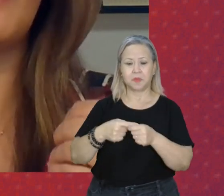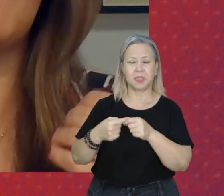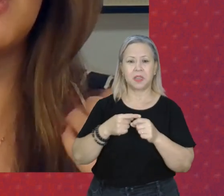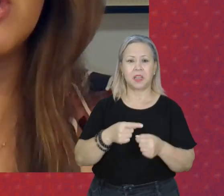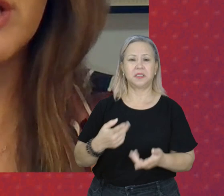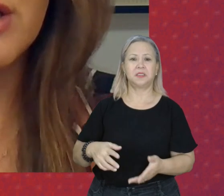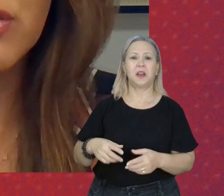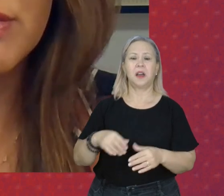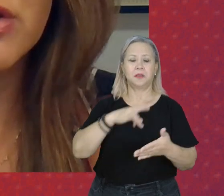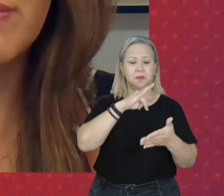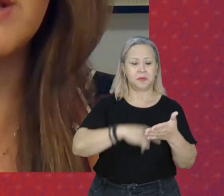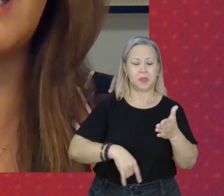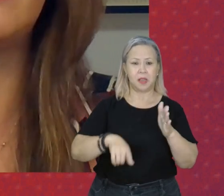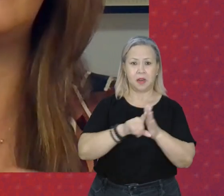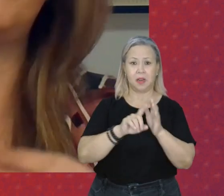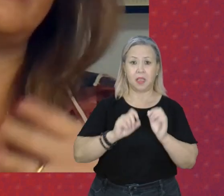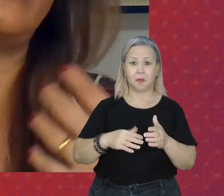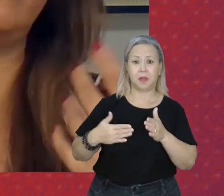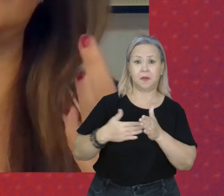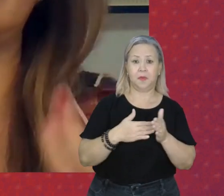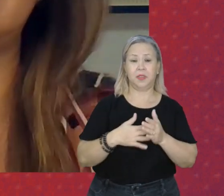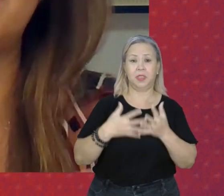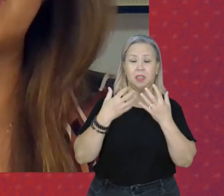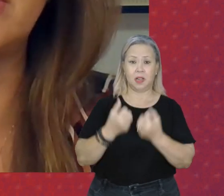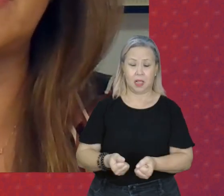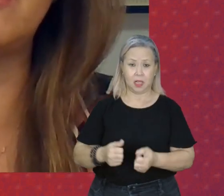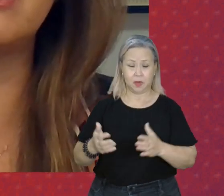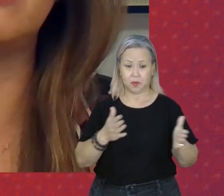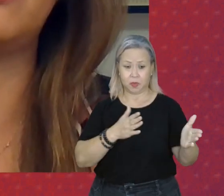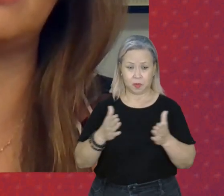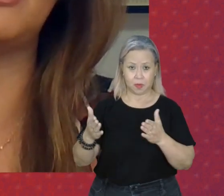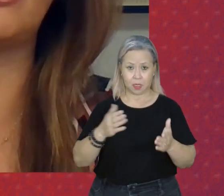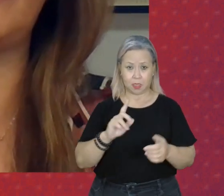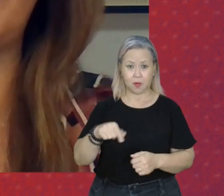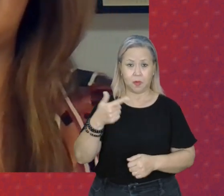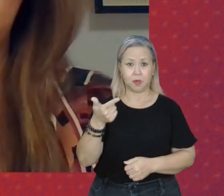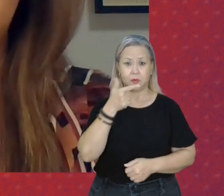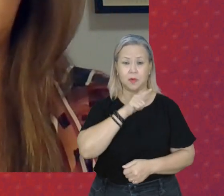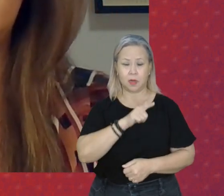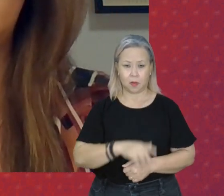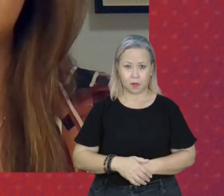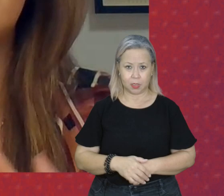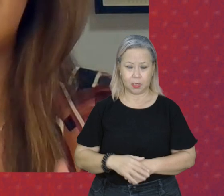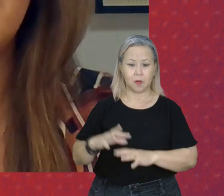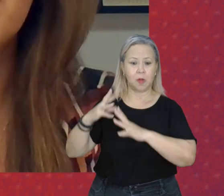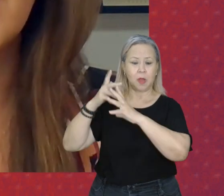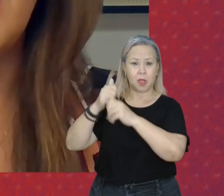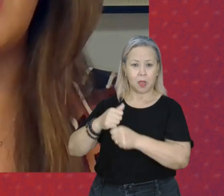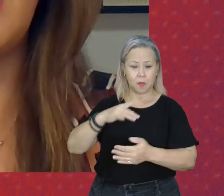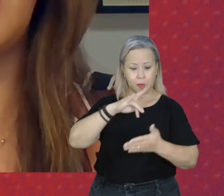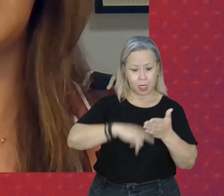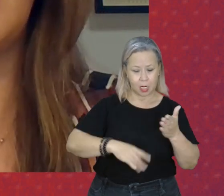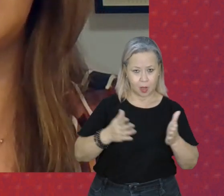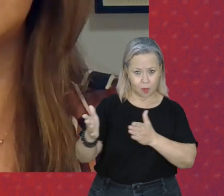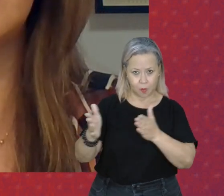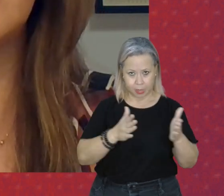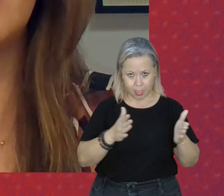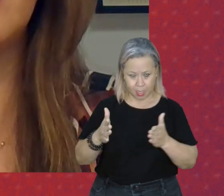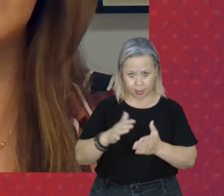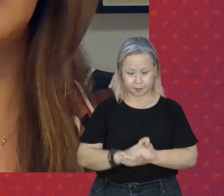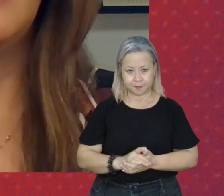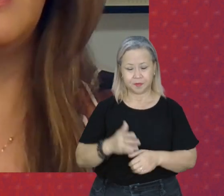também para impedir que ela assumisse o mandato, e depois quando ela conseguiu finalmente recuperar o mandato e começar